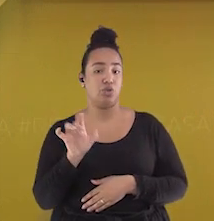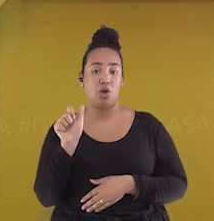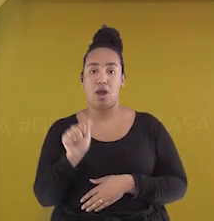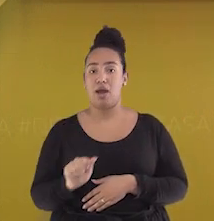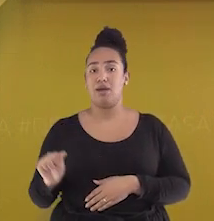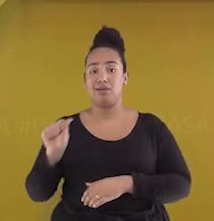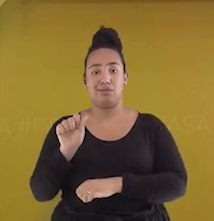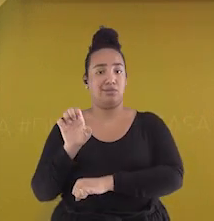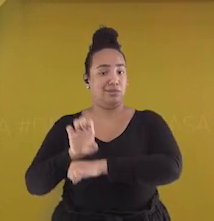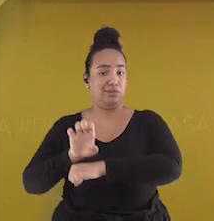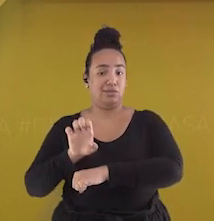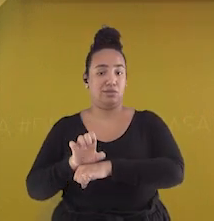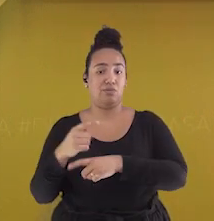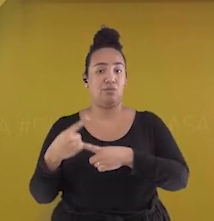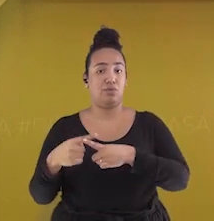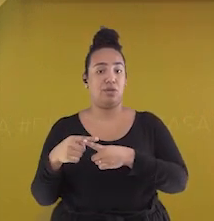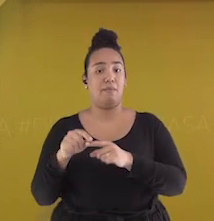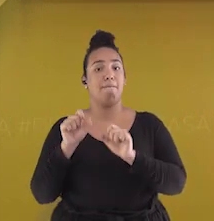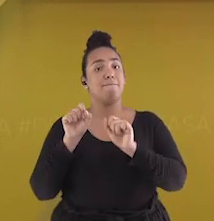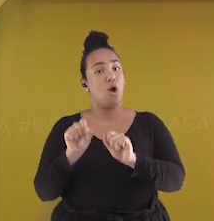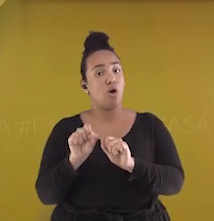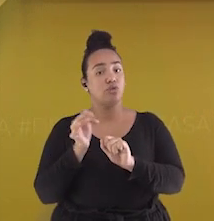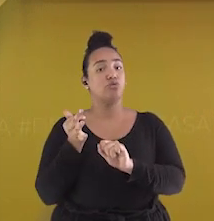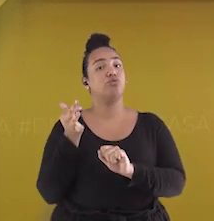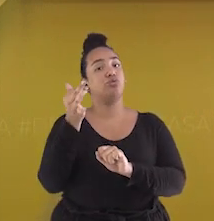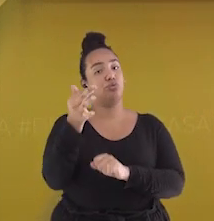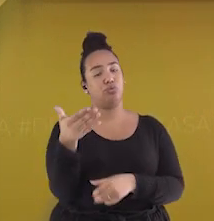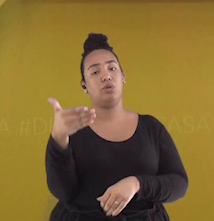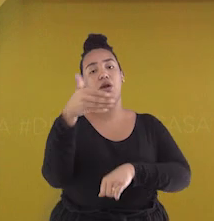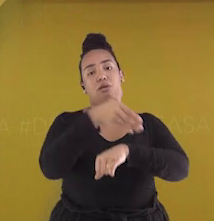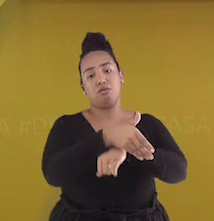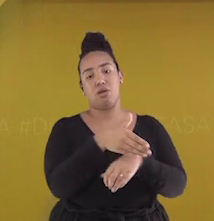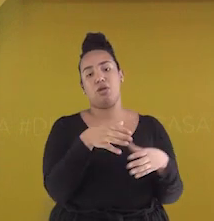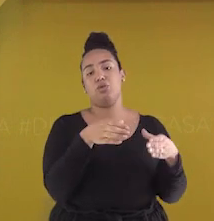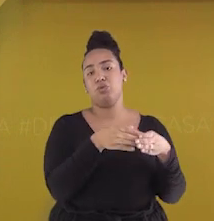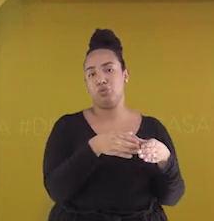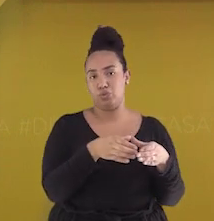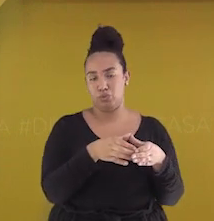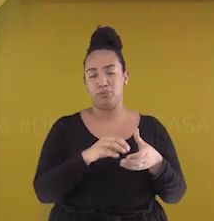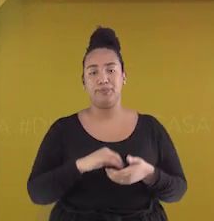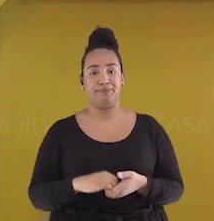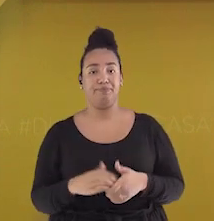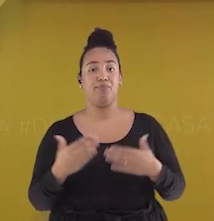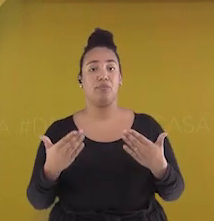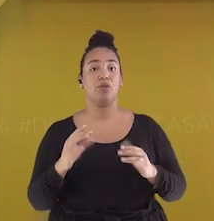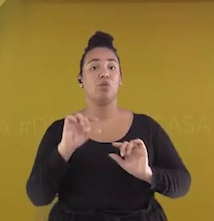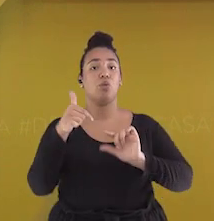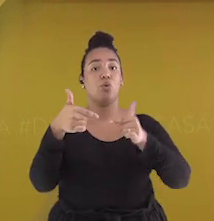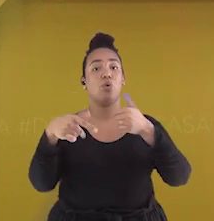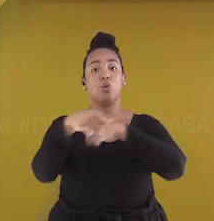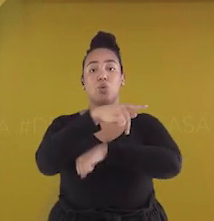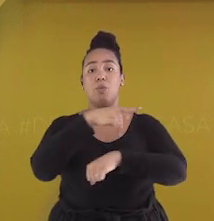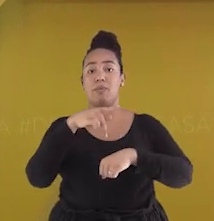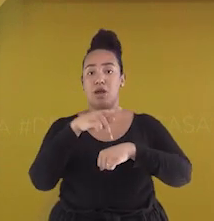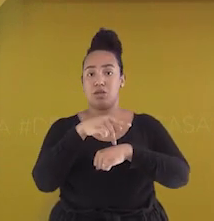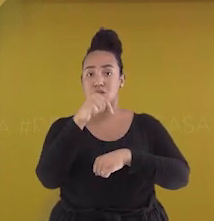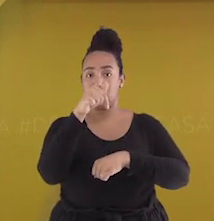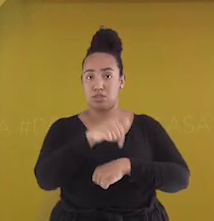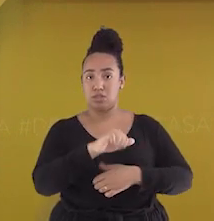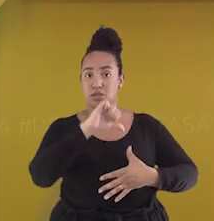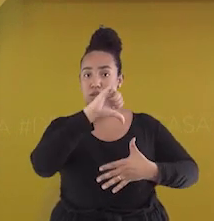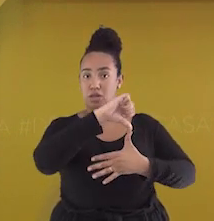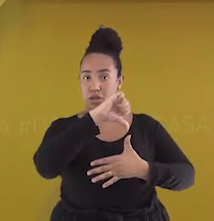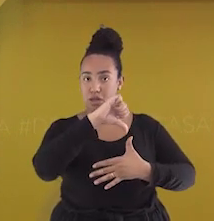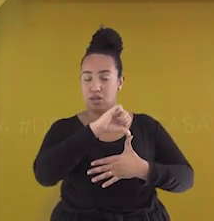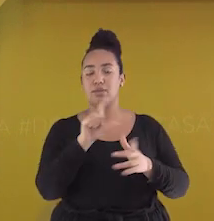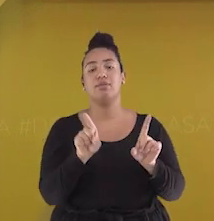como Estado associado, em processo de adesão. Os demais países da América do Sul possuem status